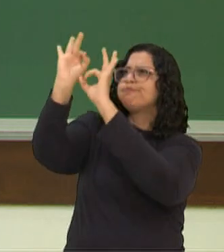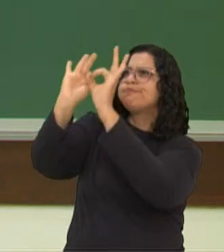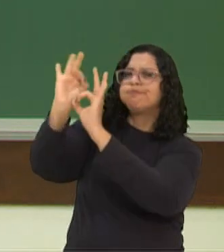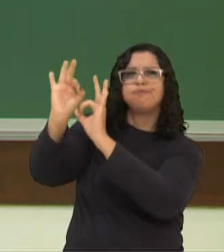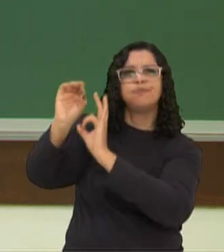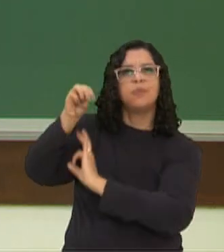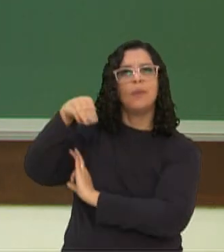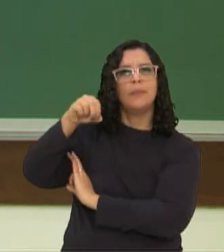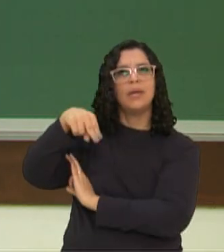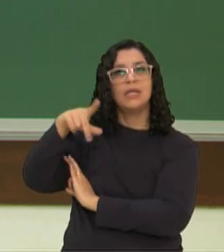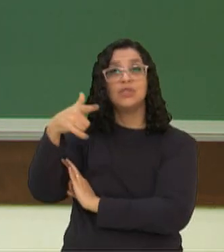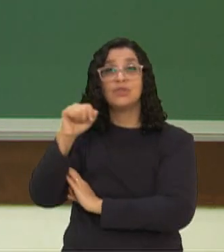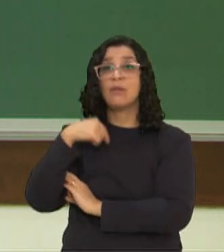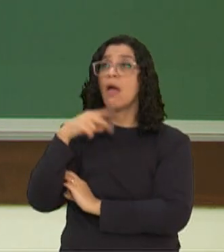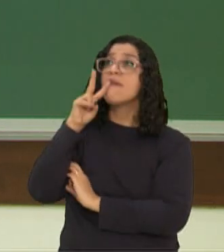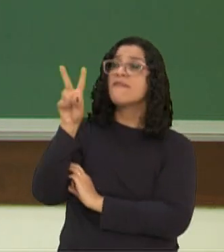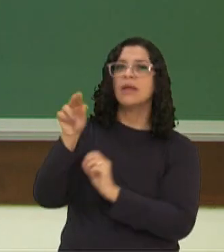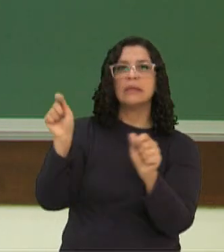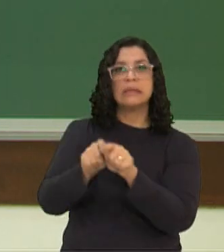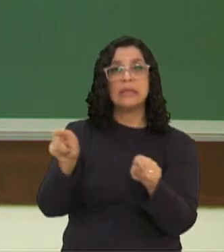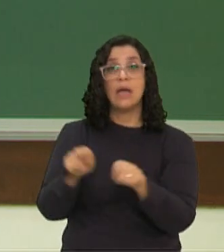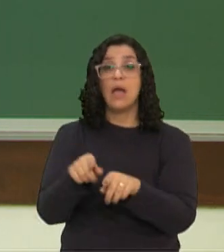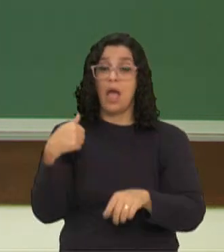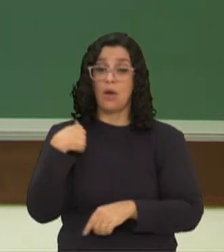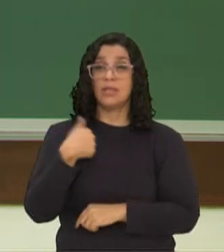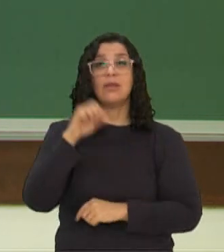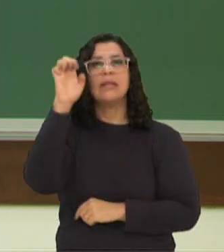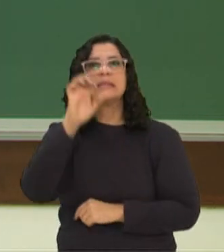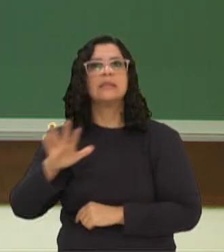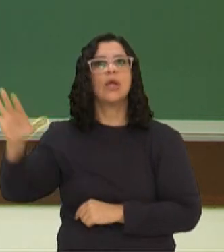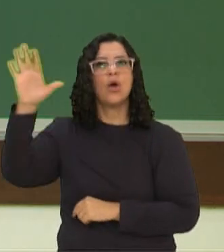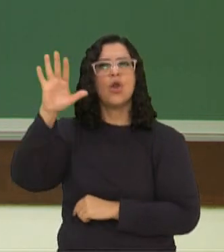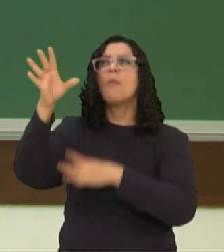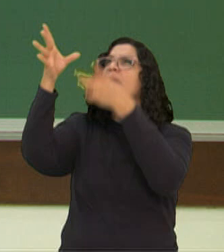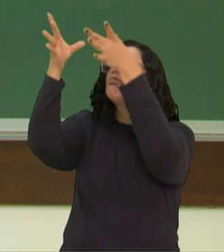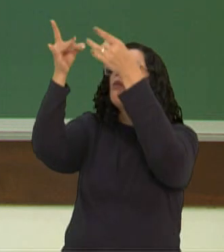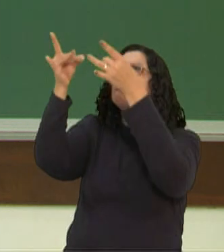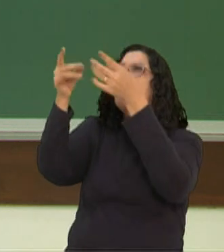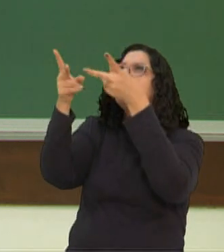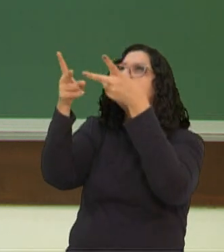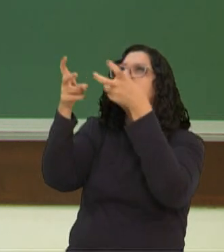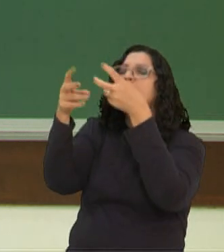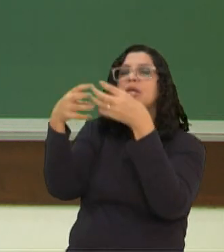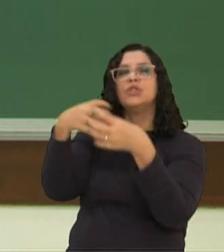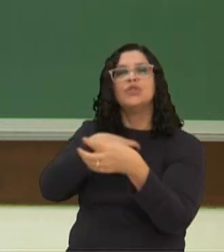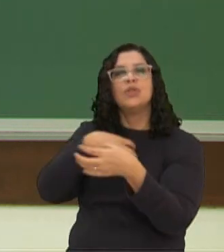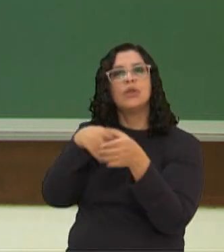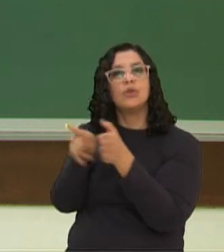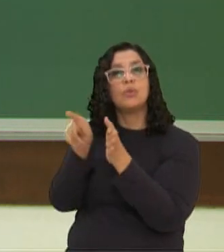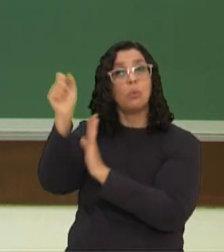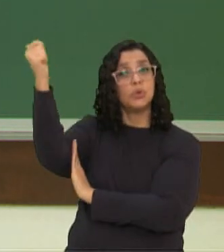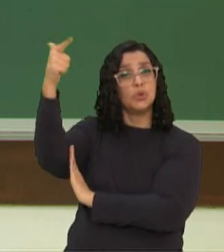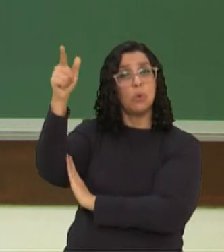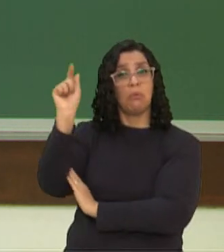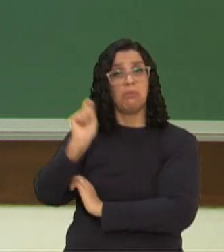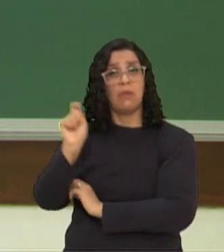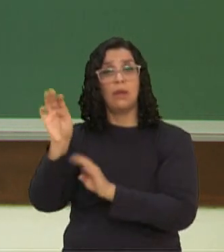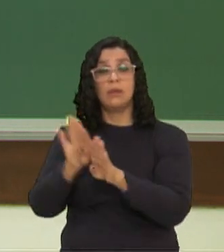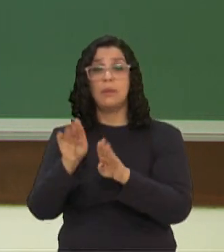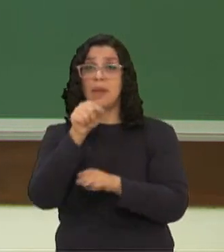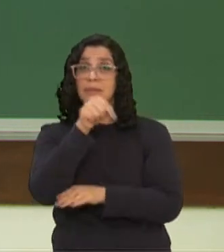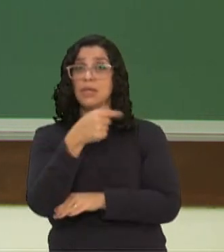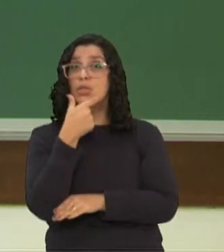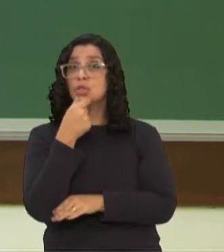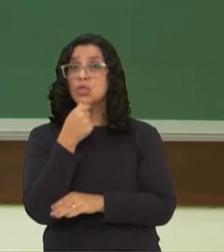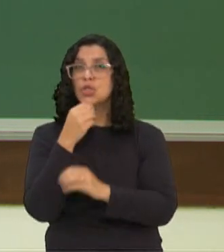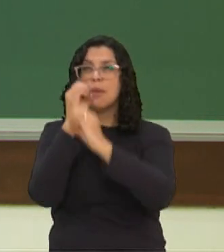hemisfério norte, na Europa. Você não consegue ter essa riqueza de detalhes. Só que com isso, o Galileu Galilei vai observar